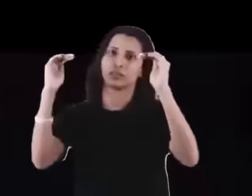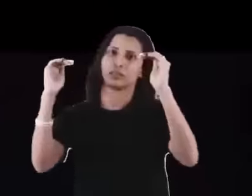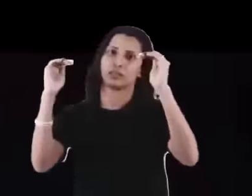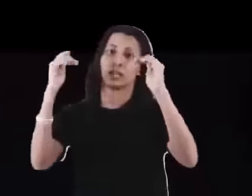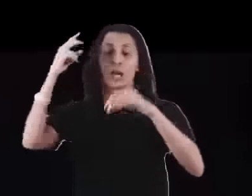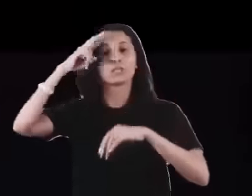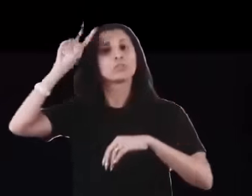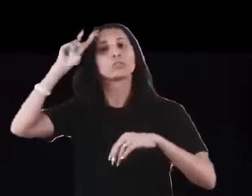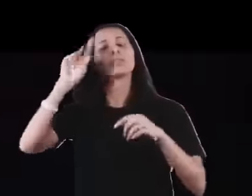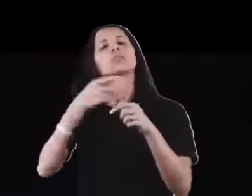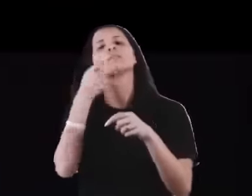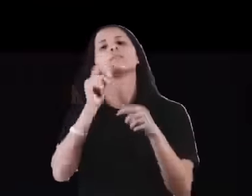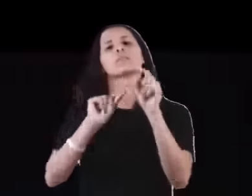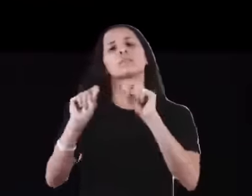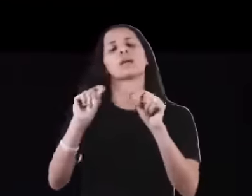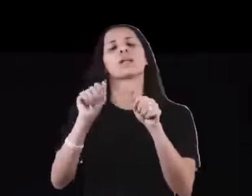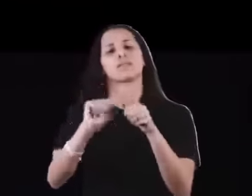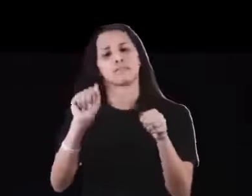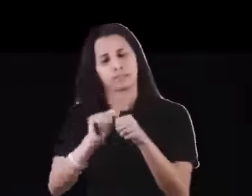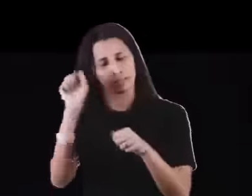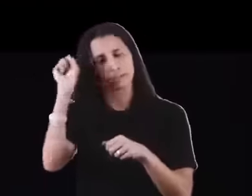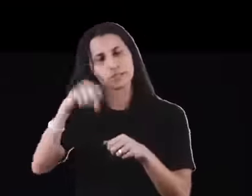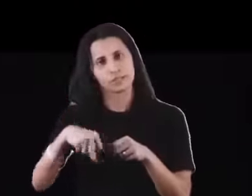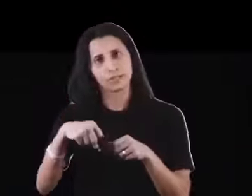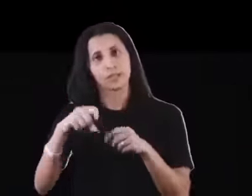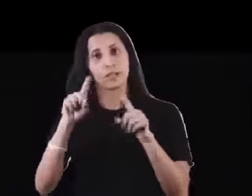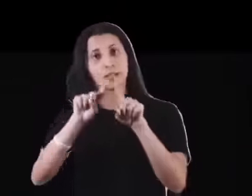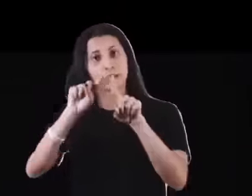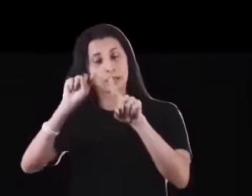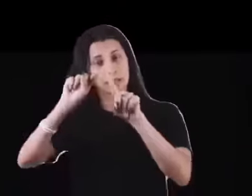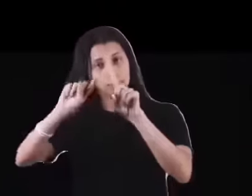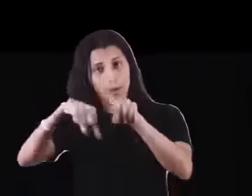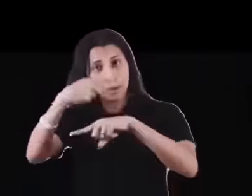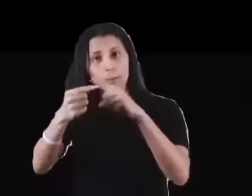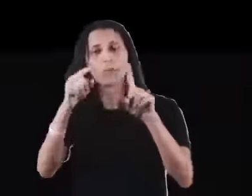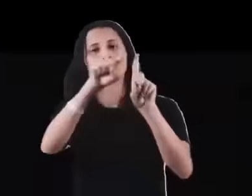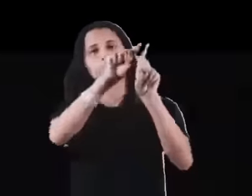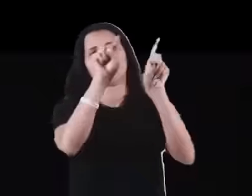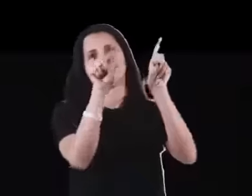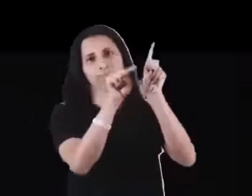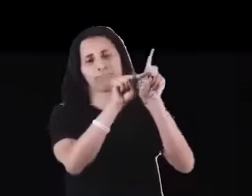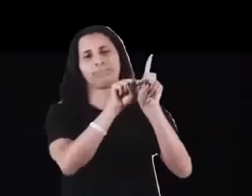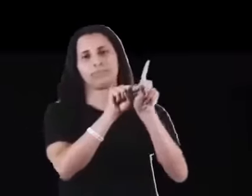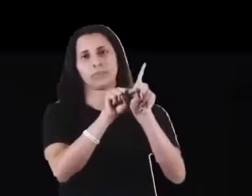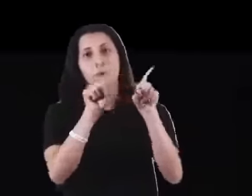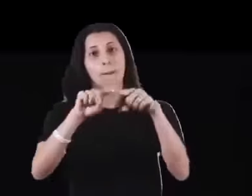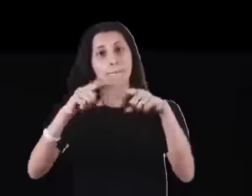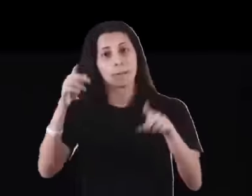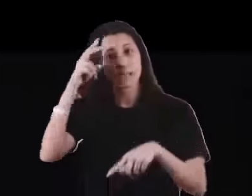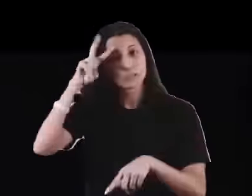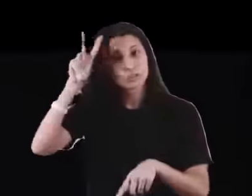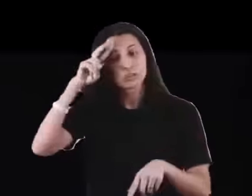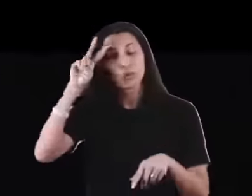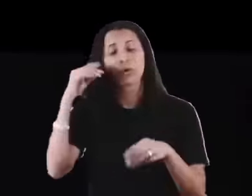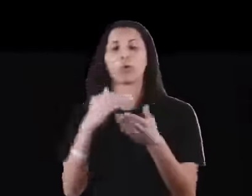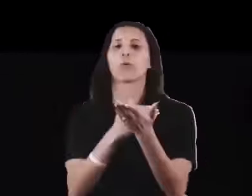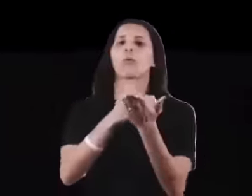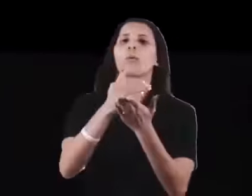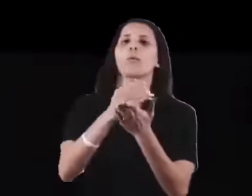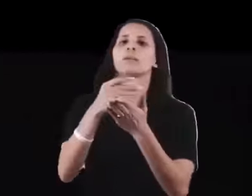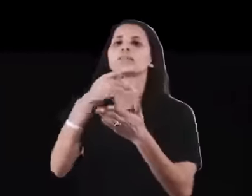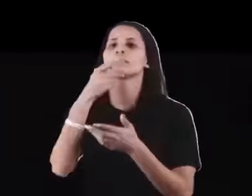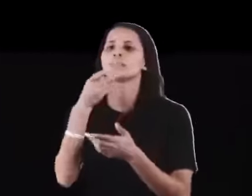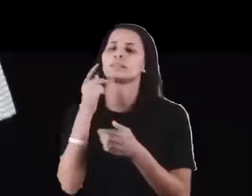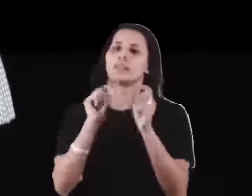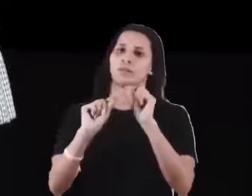que ela fez isso e fazendo isso ela engravidou é mas aí a história começa a render porque